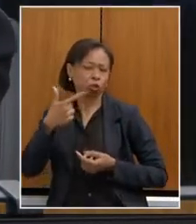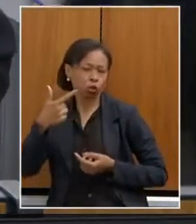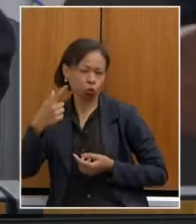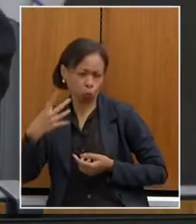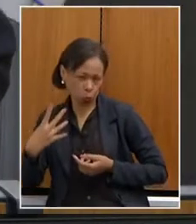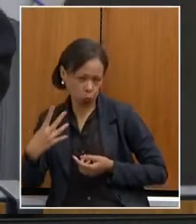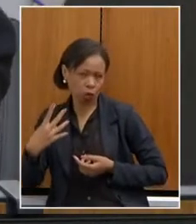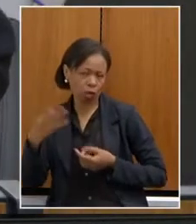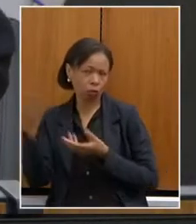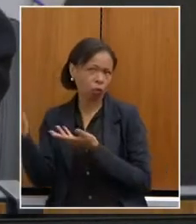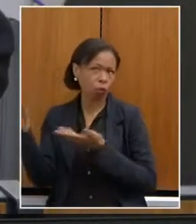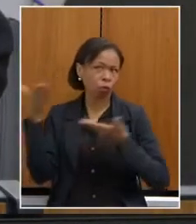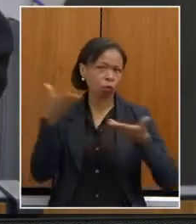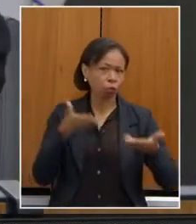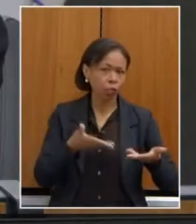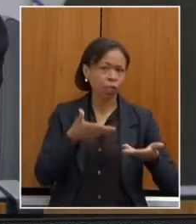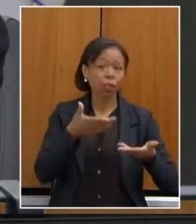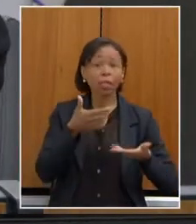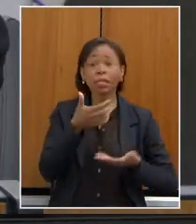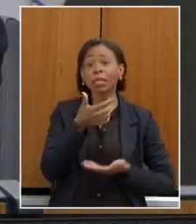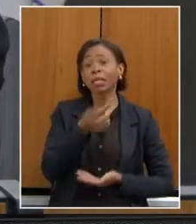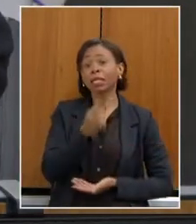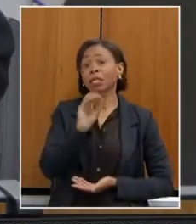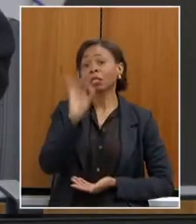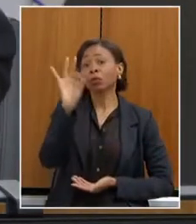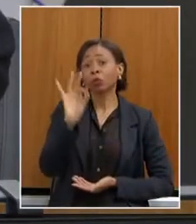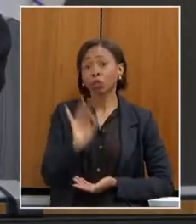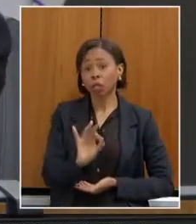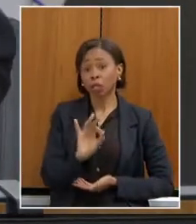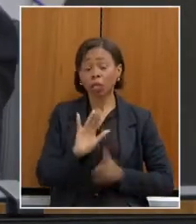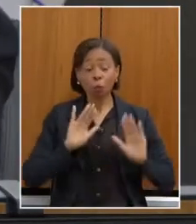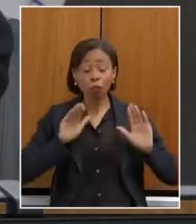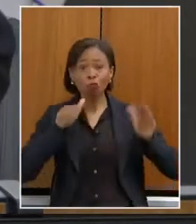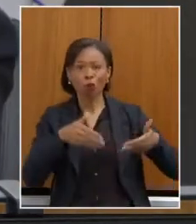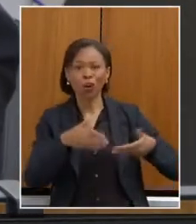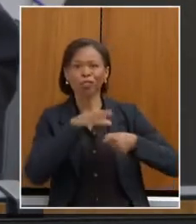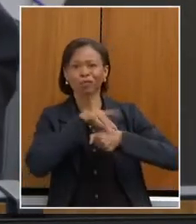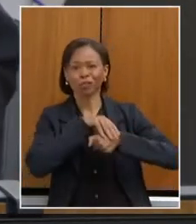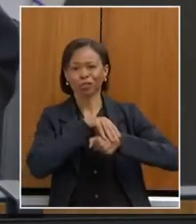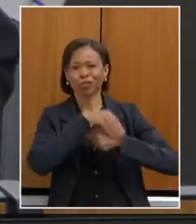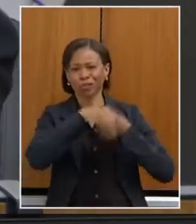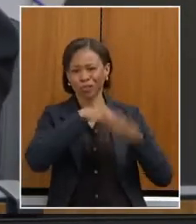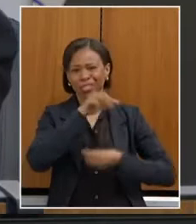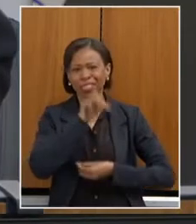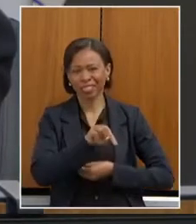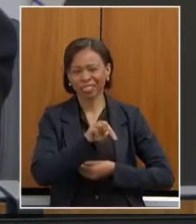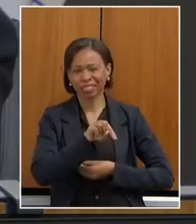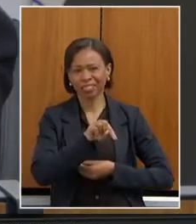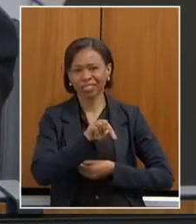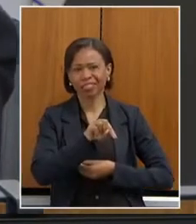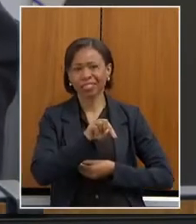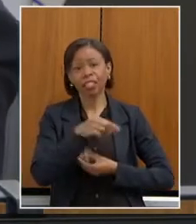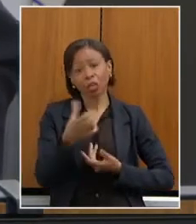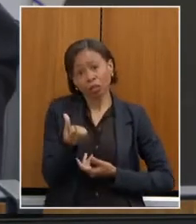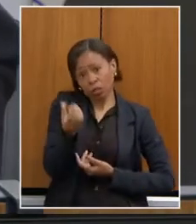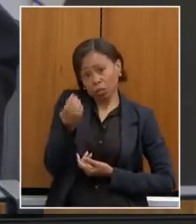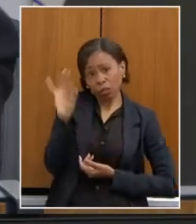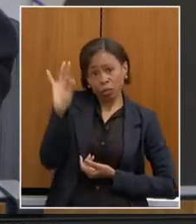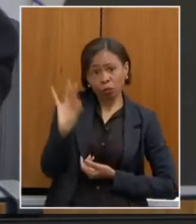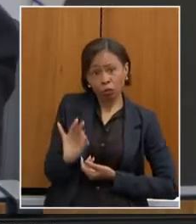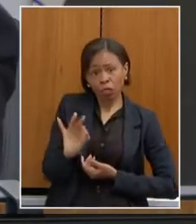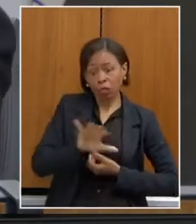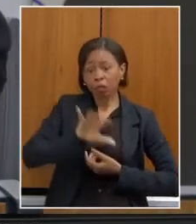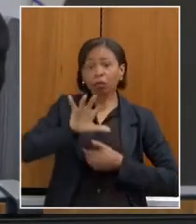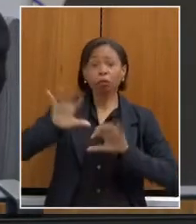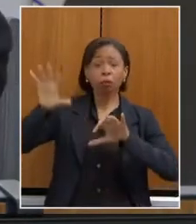vieram 60% para comorbidade daquela remessa e Belo Horizonte já tinha chegado no 100%, aquele 60% foi dividido para os